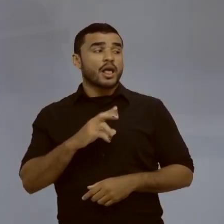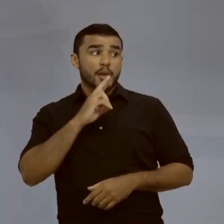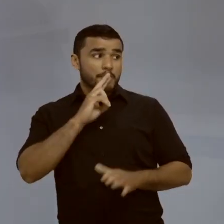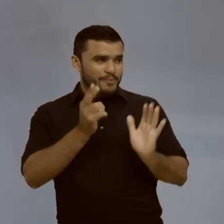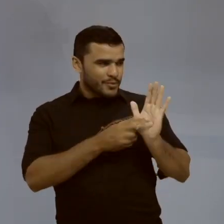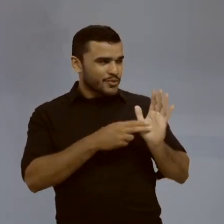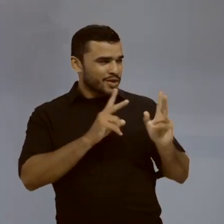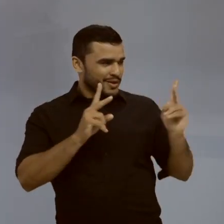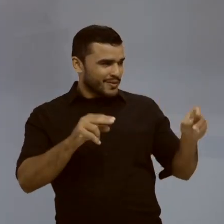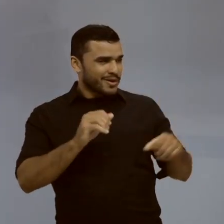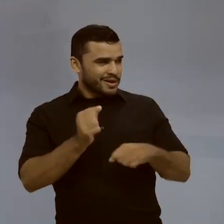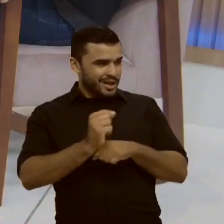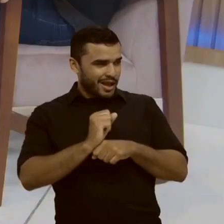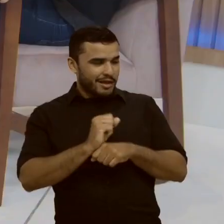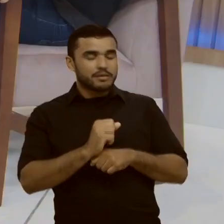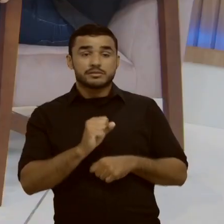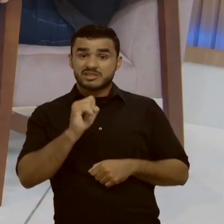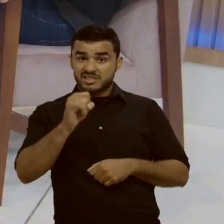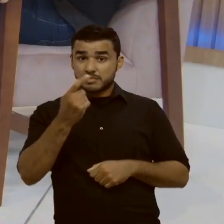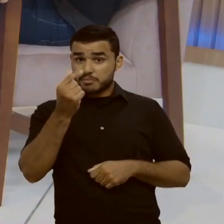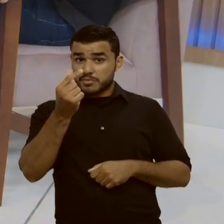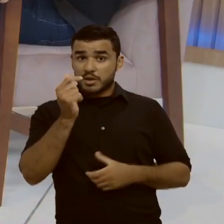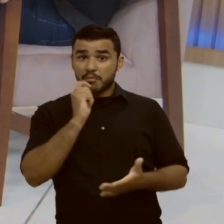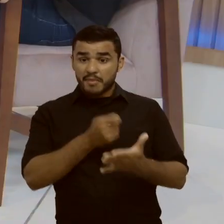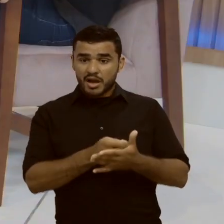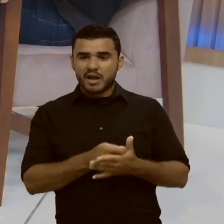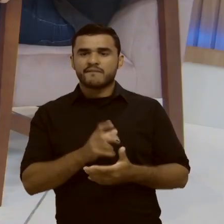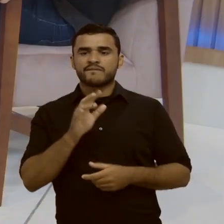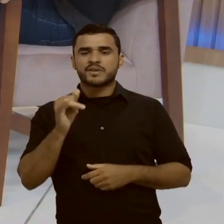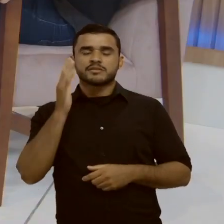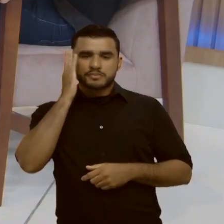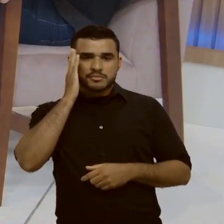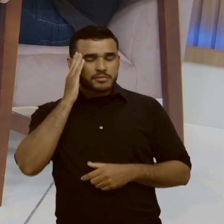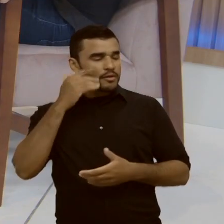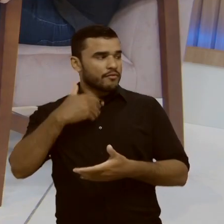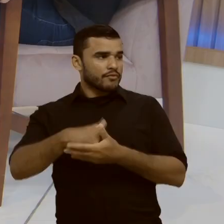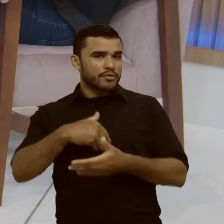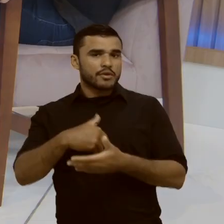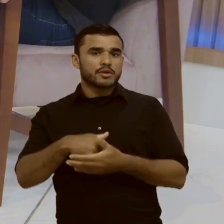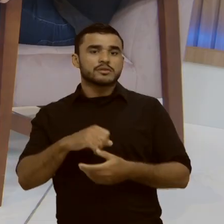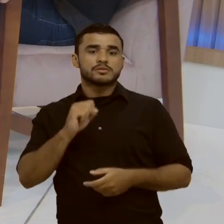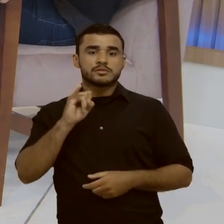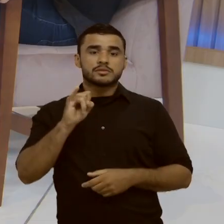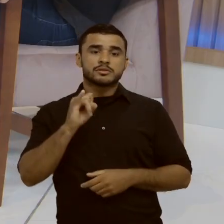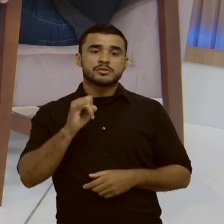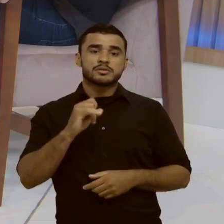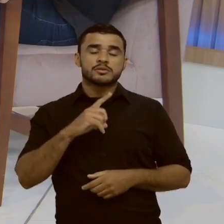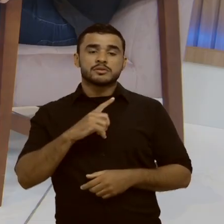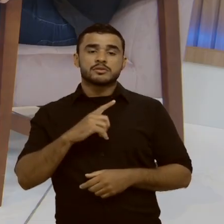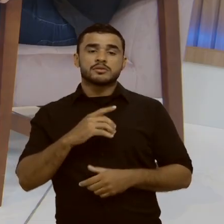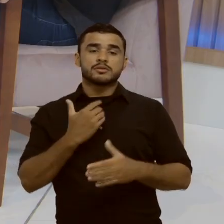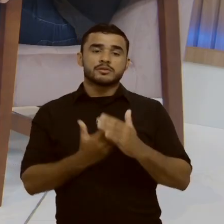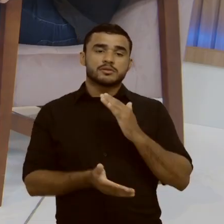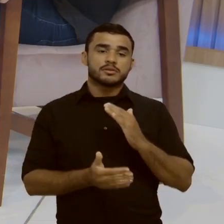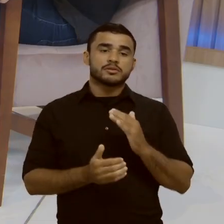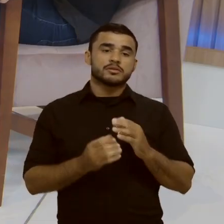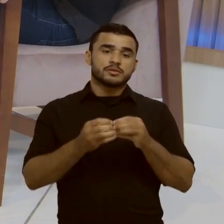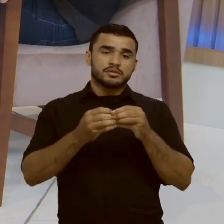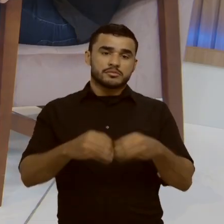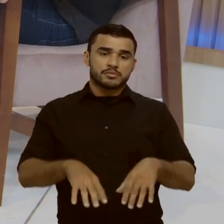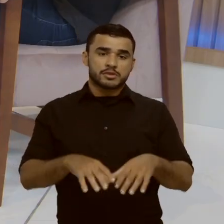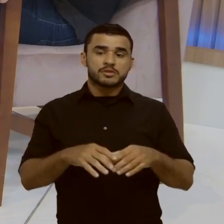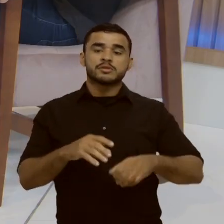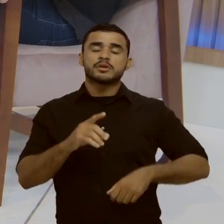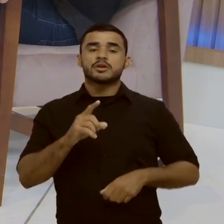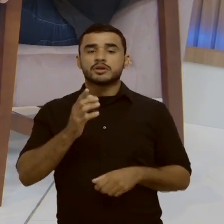bolso, perfeito, né? Perfeito. Então, talvez trazendo para o futebol, só vá realmente resolver quando pesar. Olha, você vai começar a prejudicar o seu time,